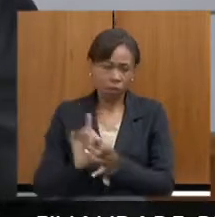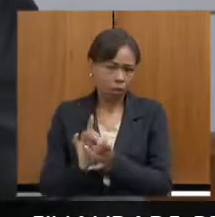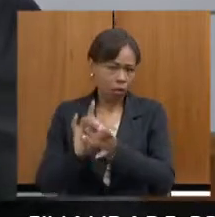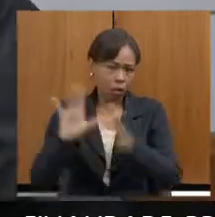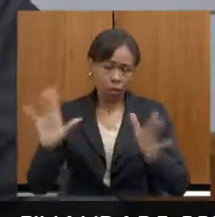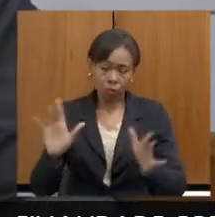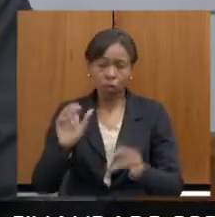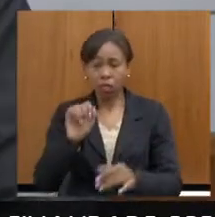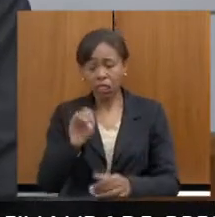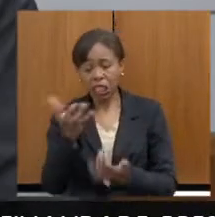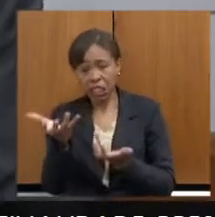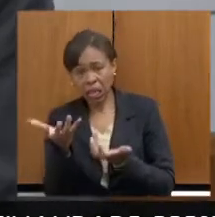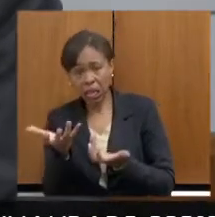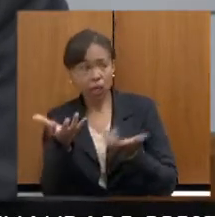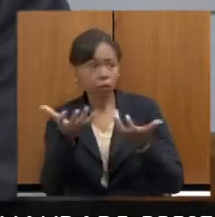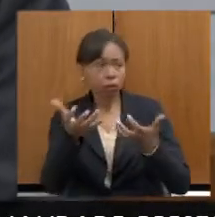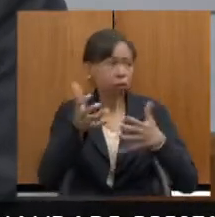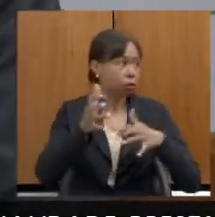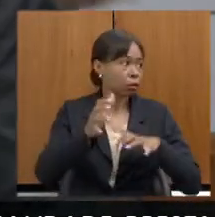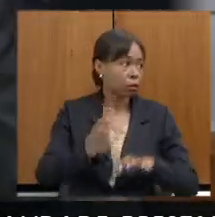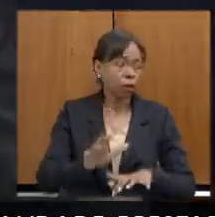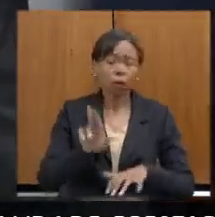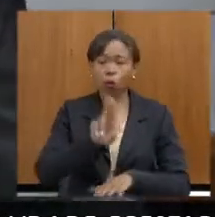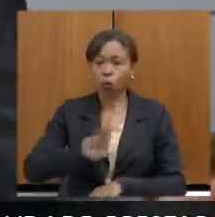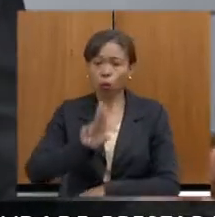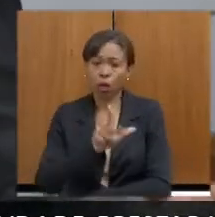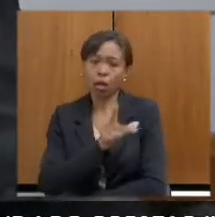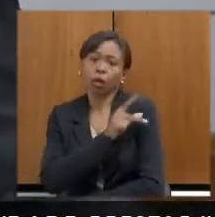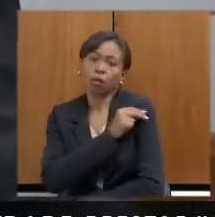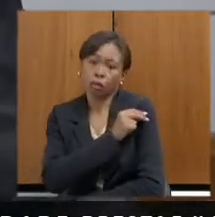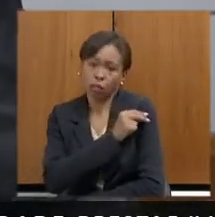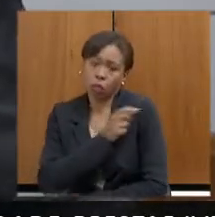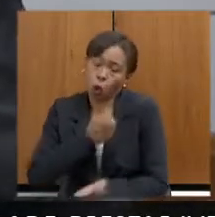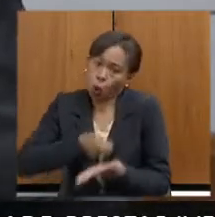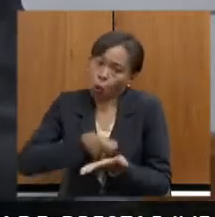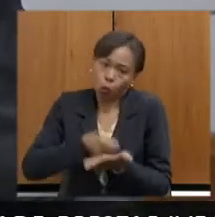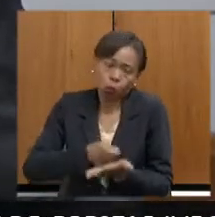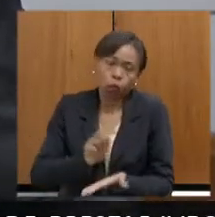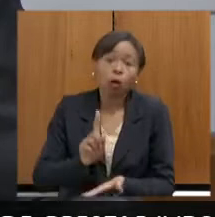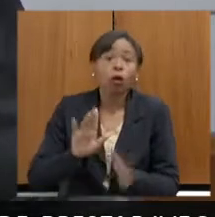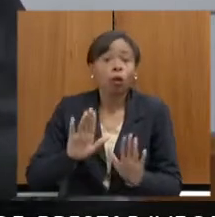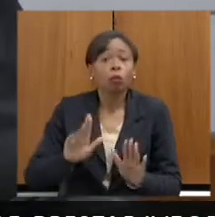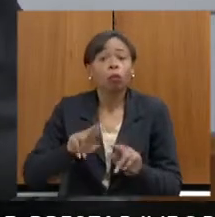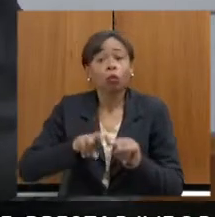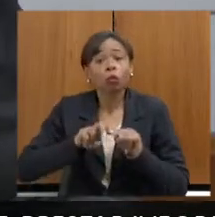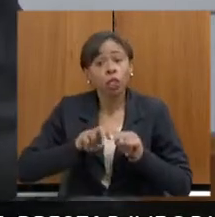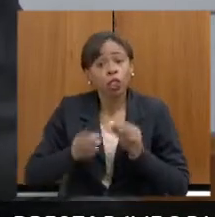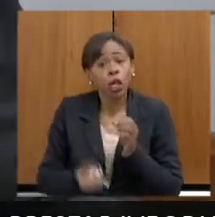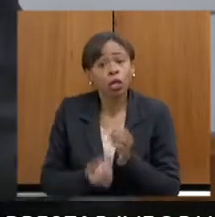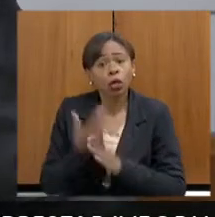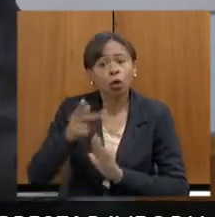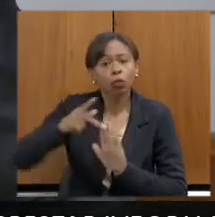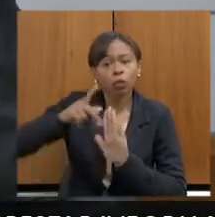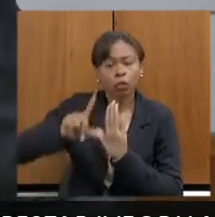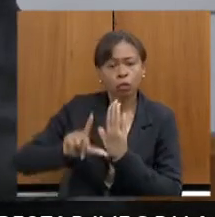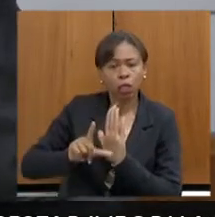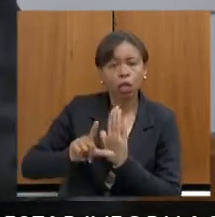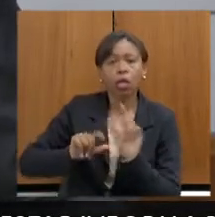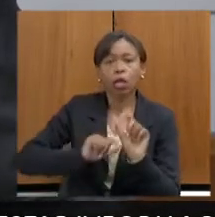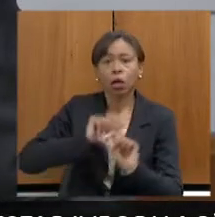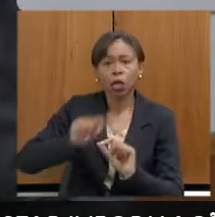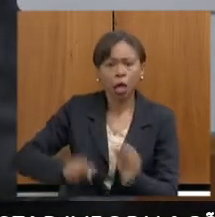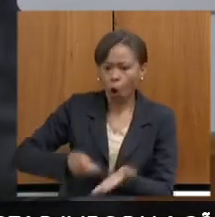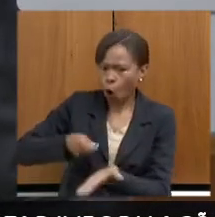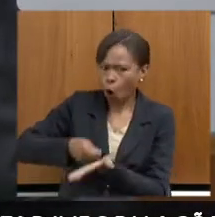de não utilizar-se da vacina de forma obrigatório com isso a gente entrou com um projeto de lei aqui que revoga a vacinação